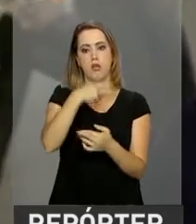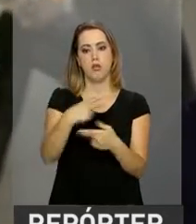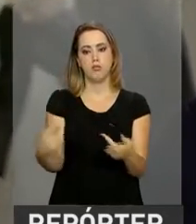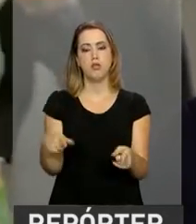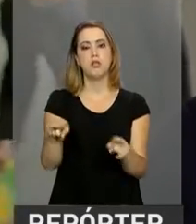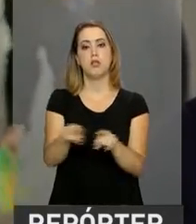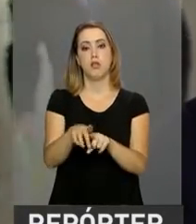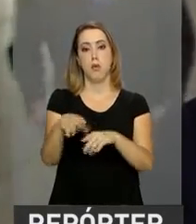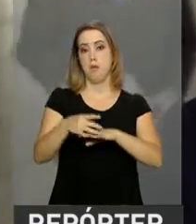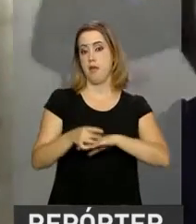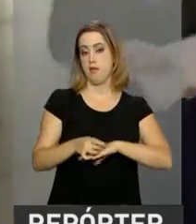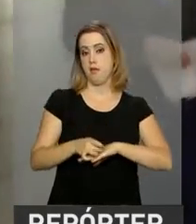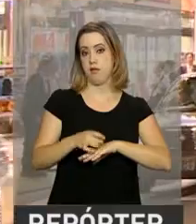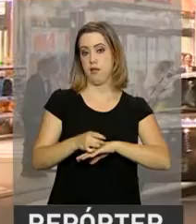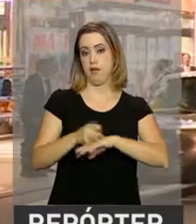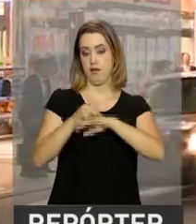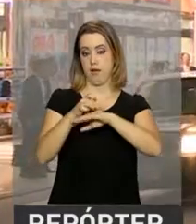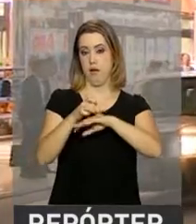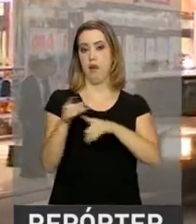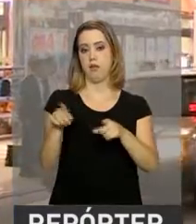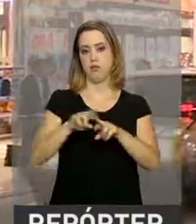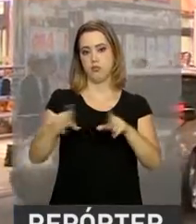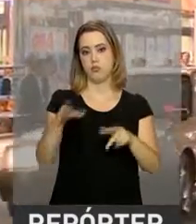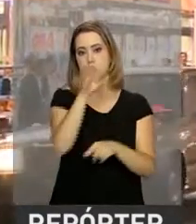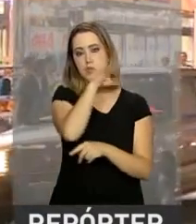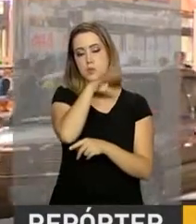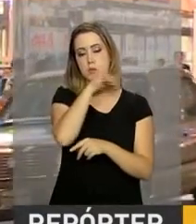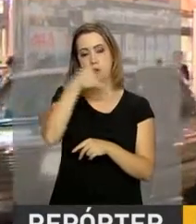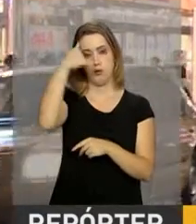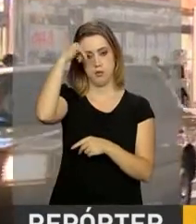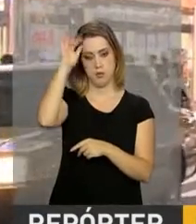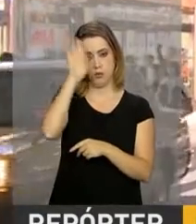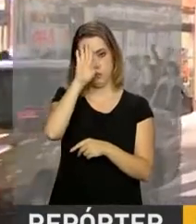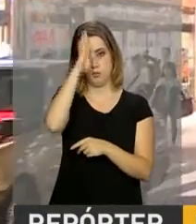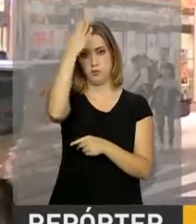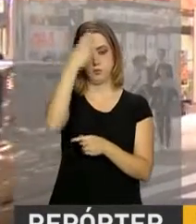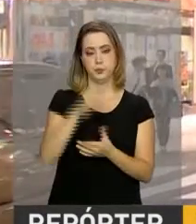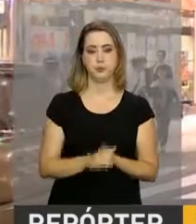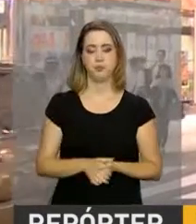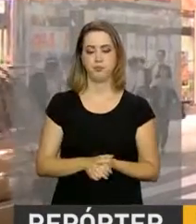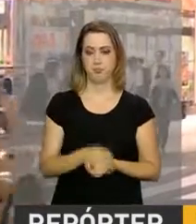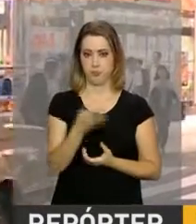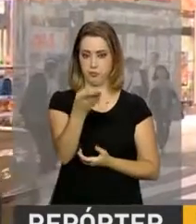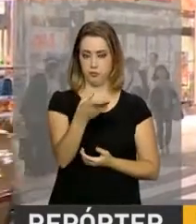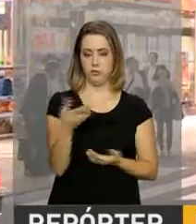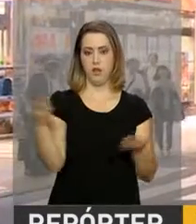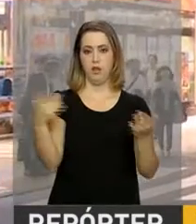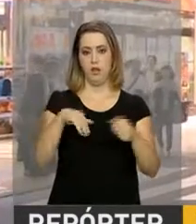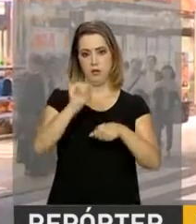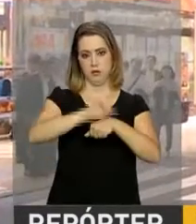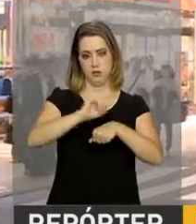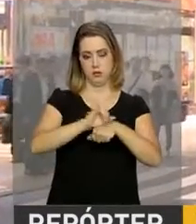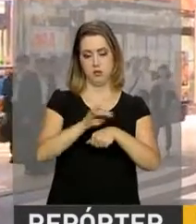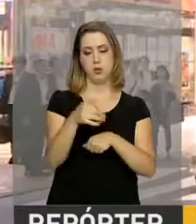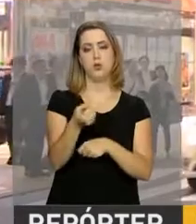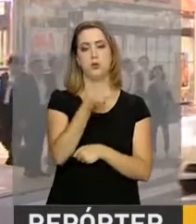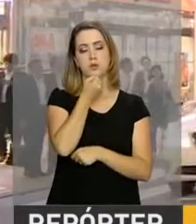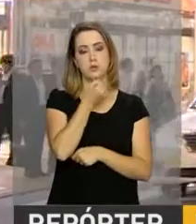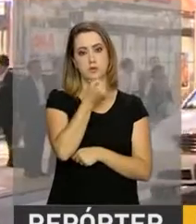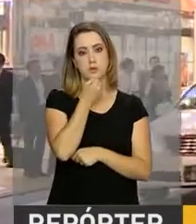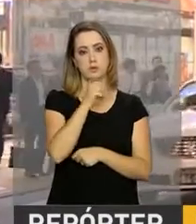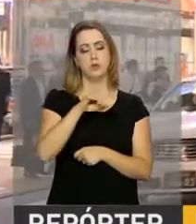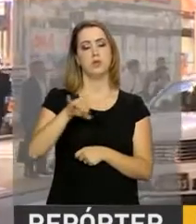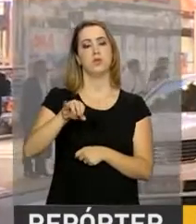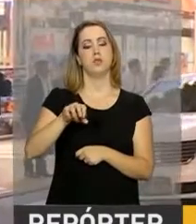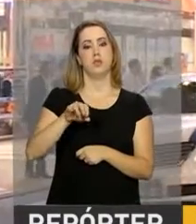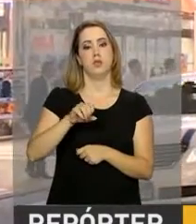carne in natura, principalmente de bovinos. No fim do dia, aqui em Tóquio, o presidente Michel Temer conversou com os jornalistas brasileiros.